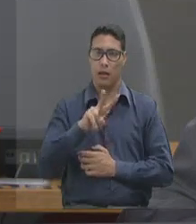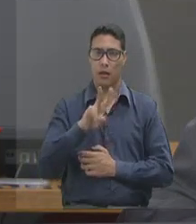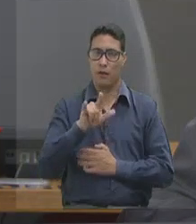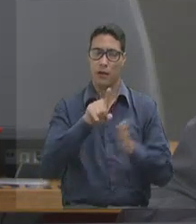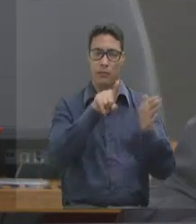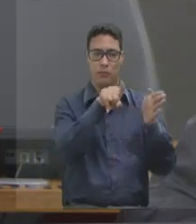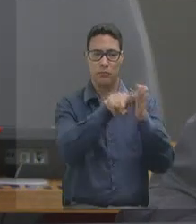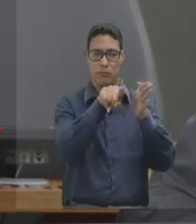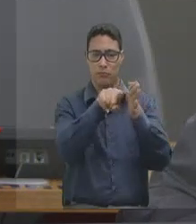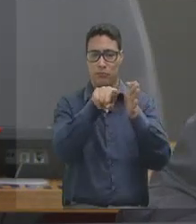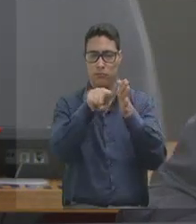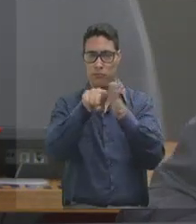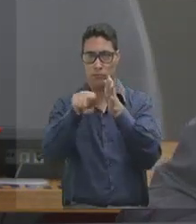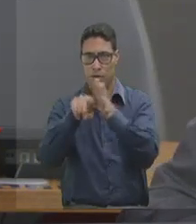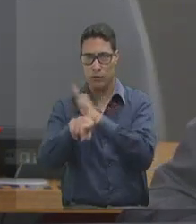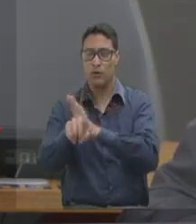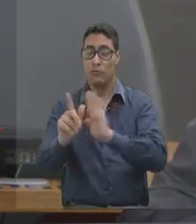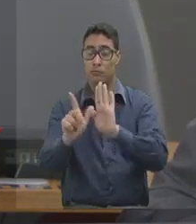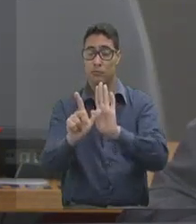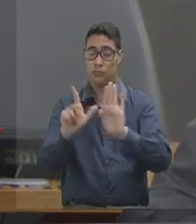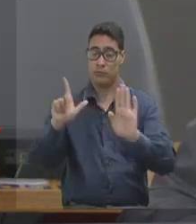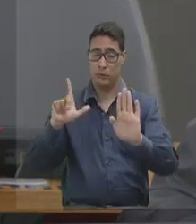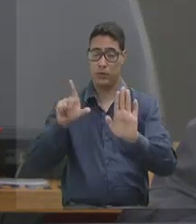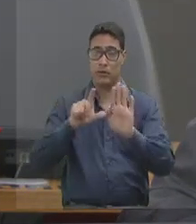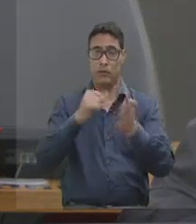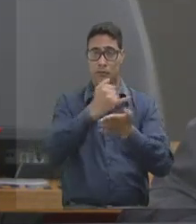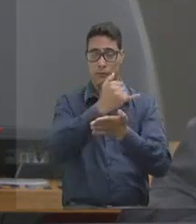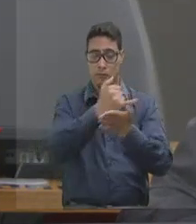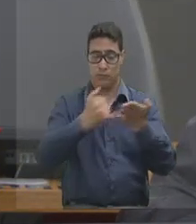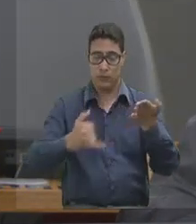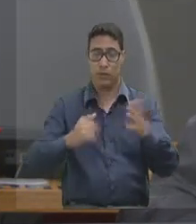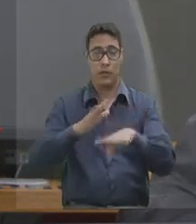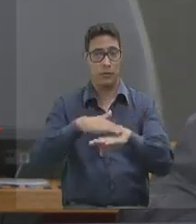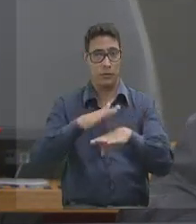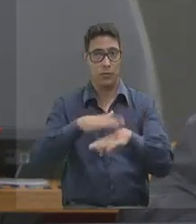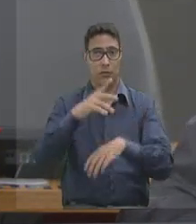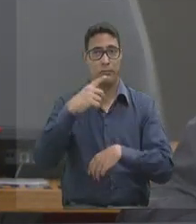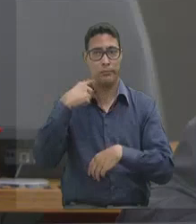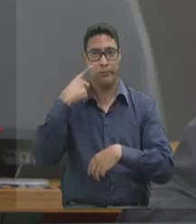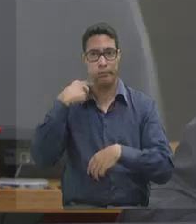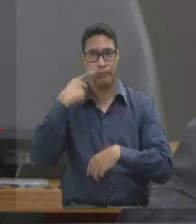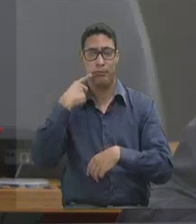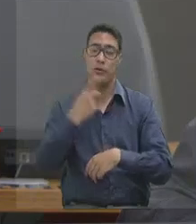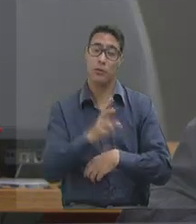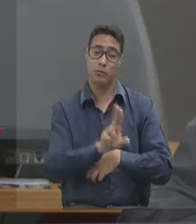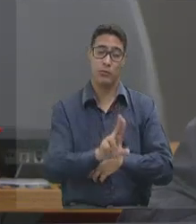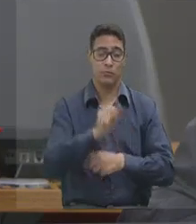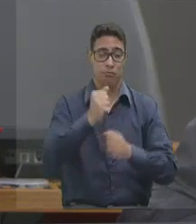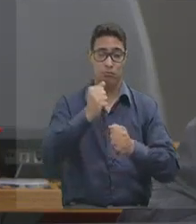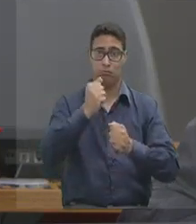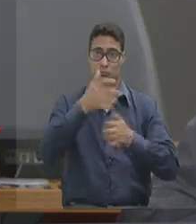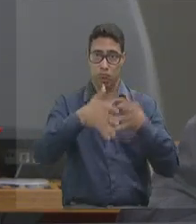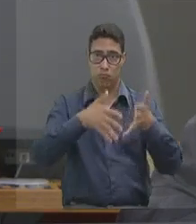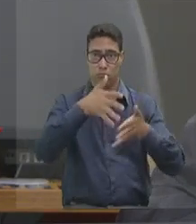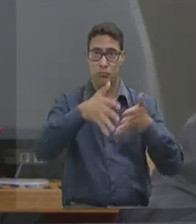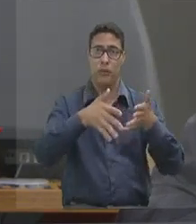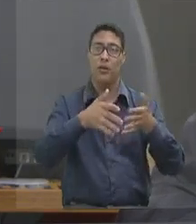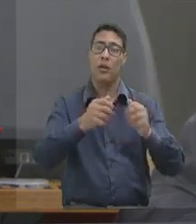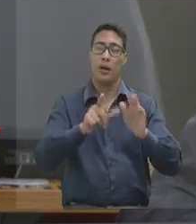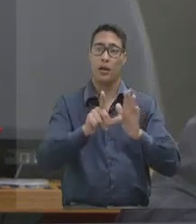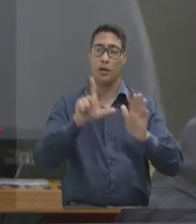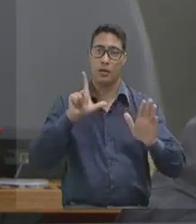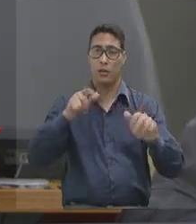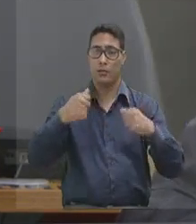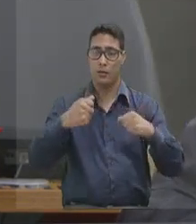seguirá a ordem de inscrição os parlamentares que desejarem fazer o uso da palavra devem se inscrever